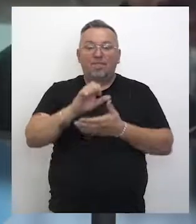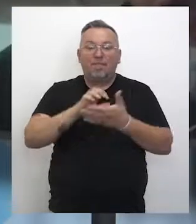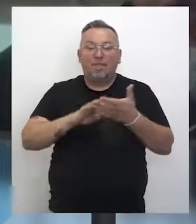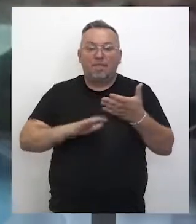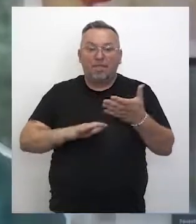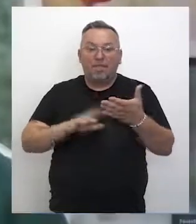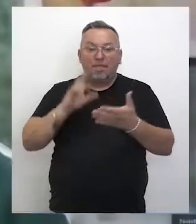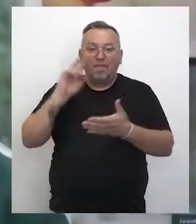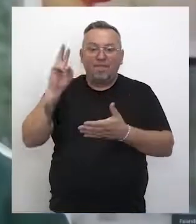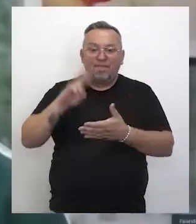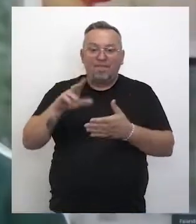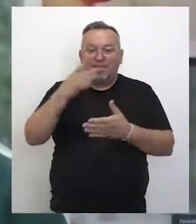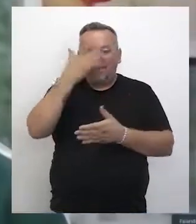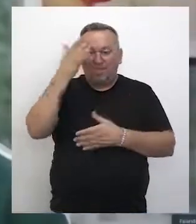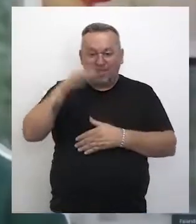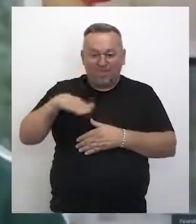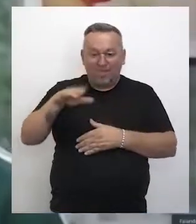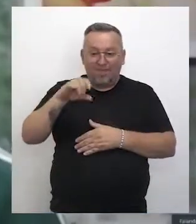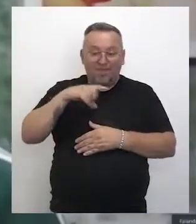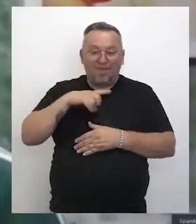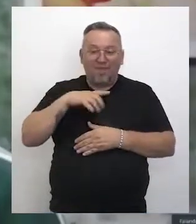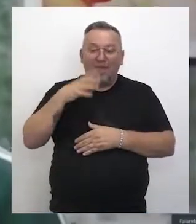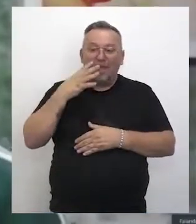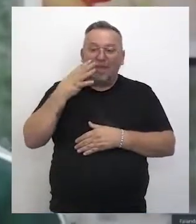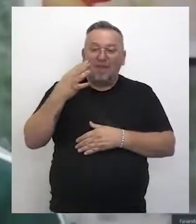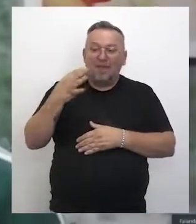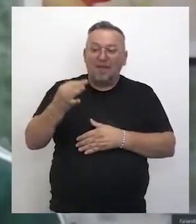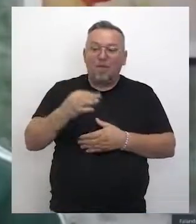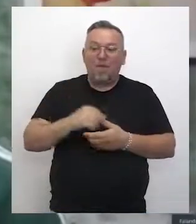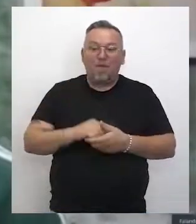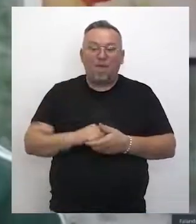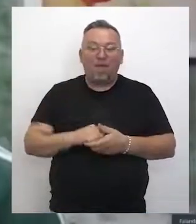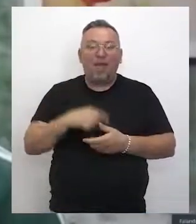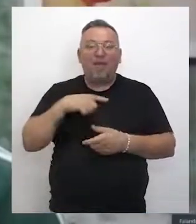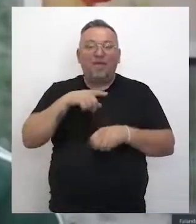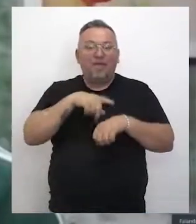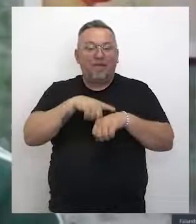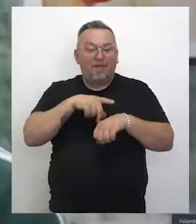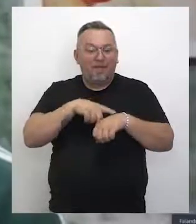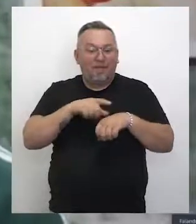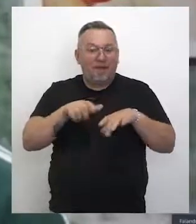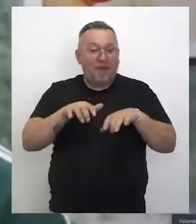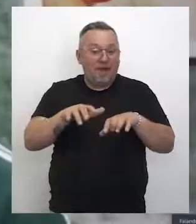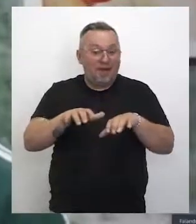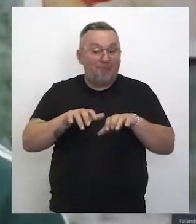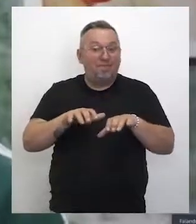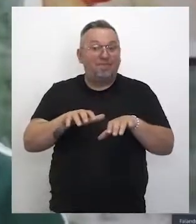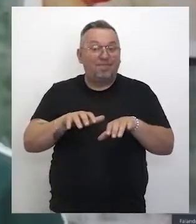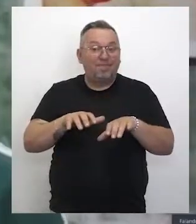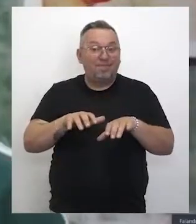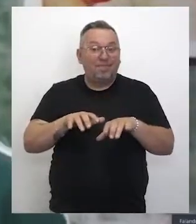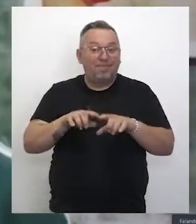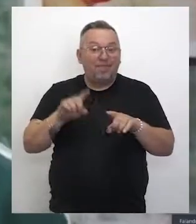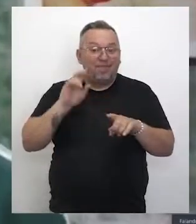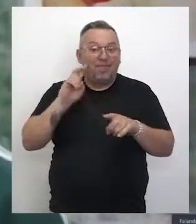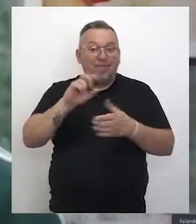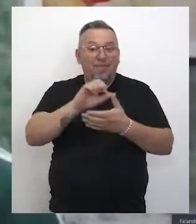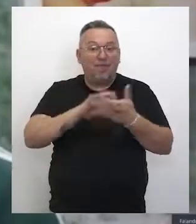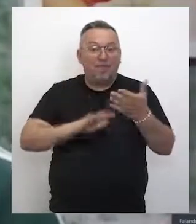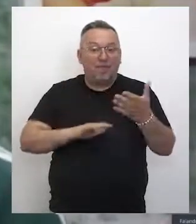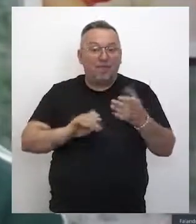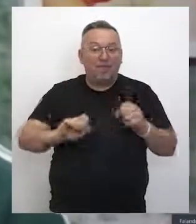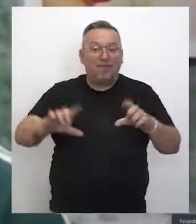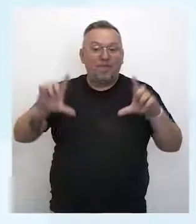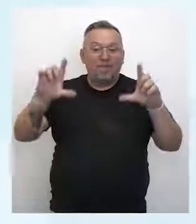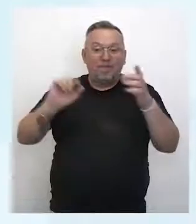Atividade, vamos ver, galerinha, se vocês estão prestando atenção, é hora de dedinhos no teclado, atividade